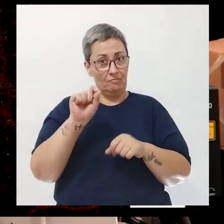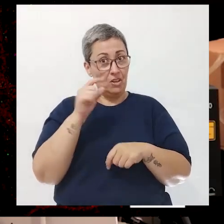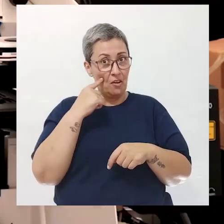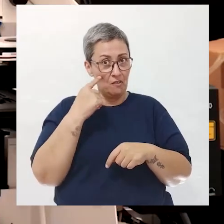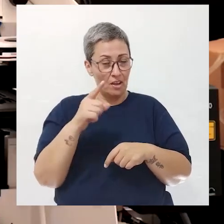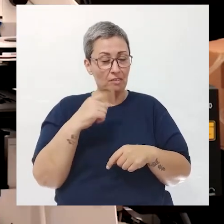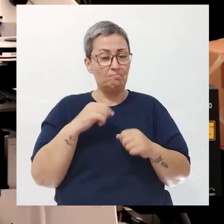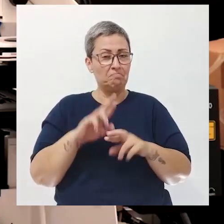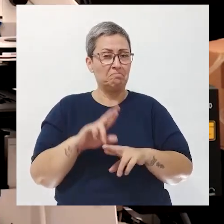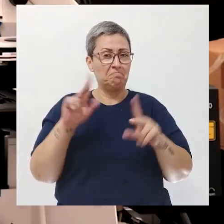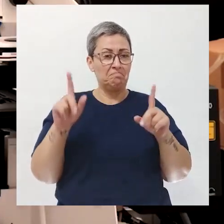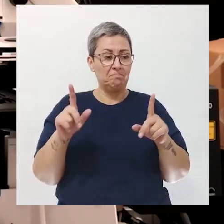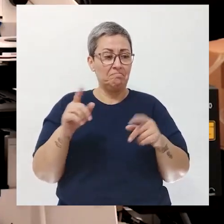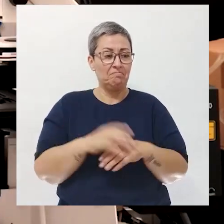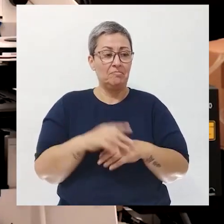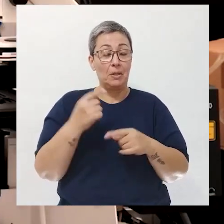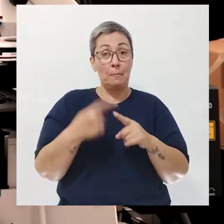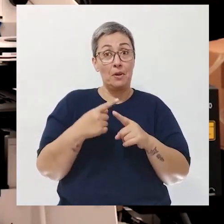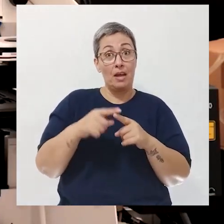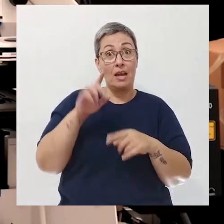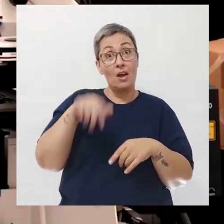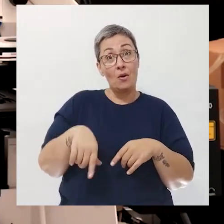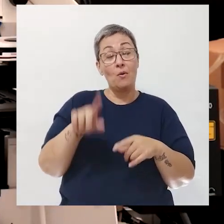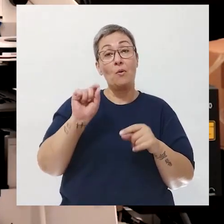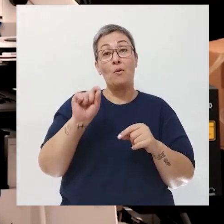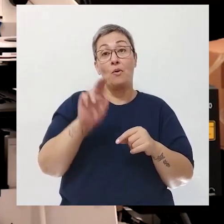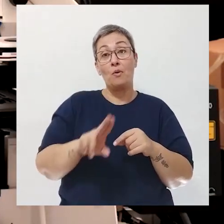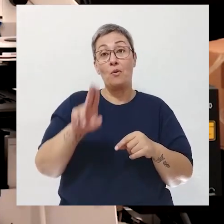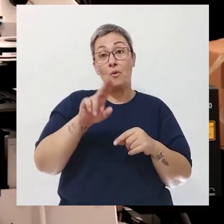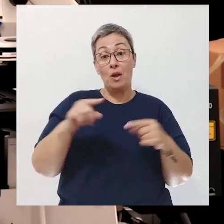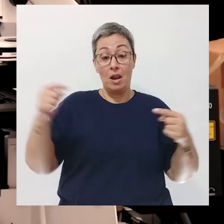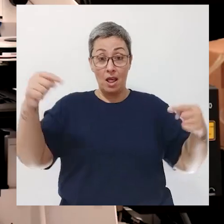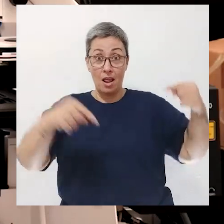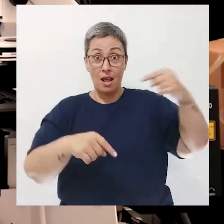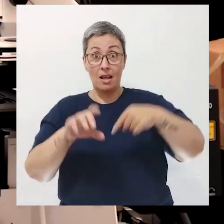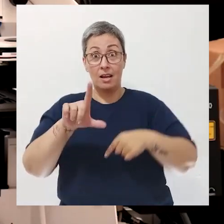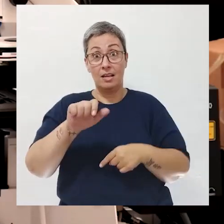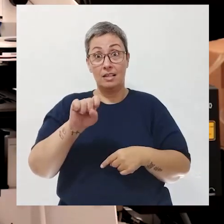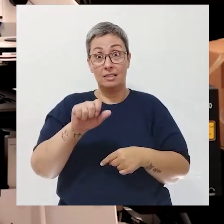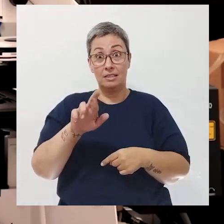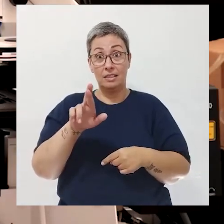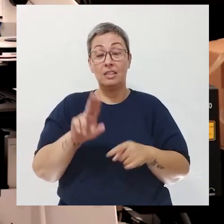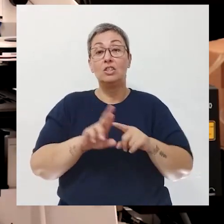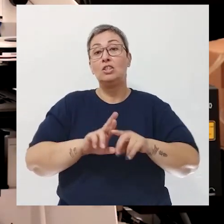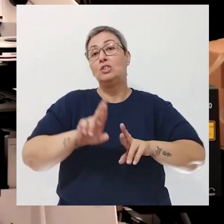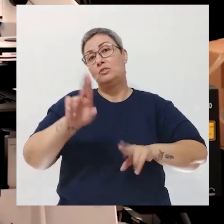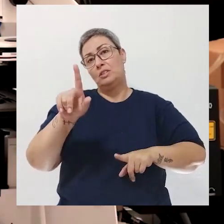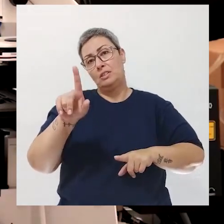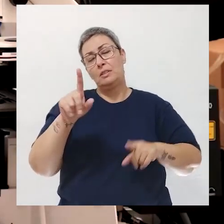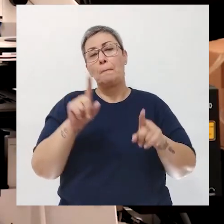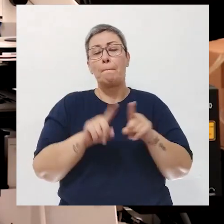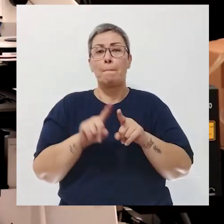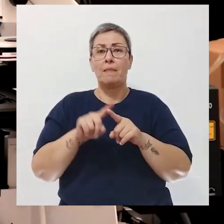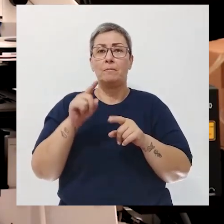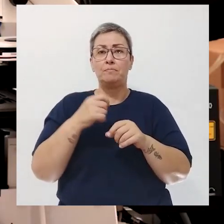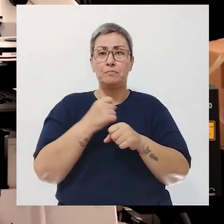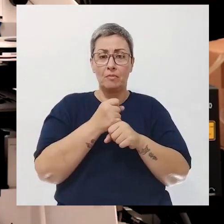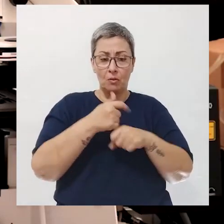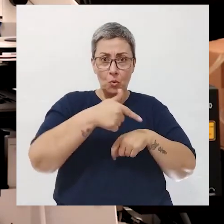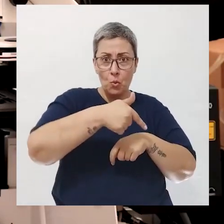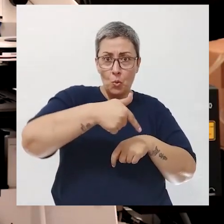dessas imagens. Então, já viu que é bem diferente, né? Porque esse aqui já vai usar o sistema de laser para a produção da imagem. Diferente daquele